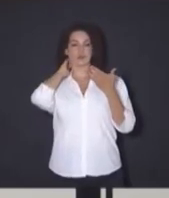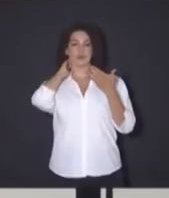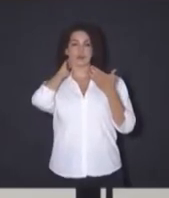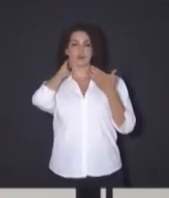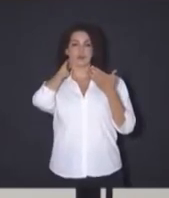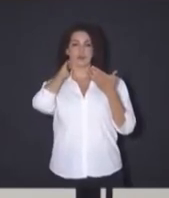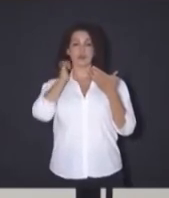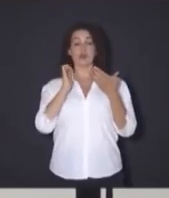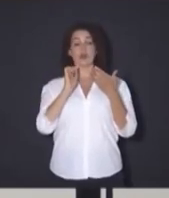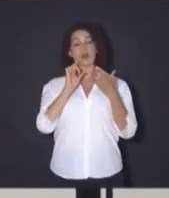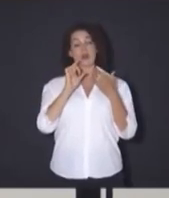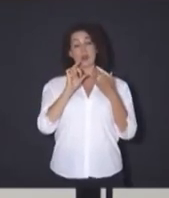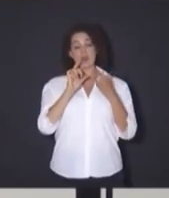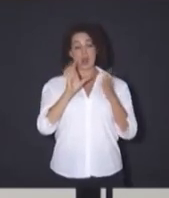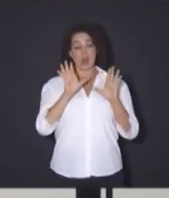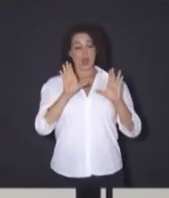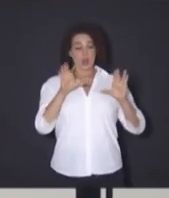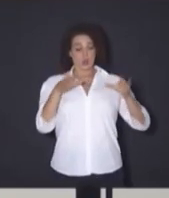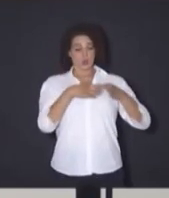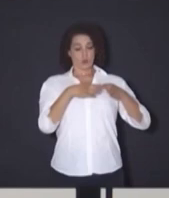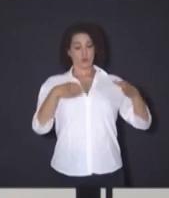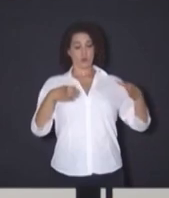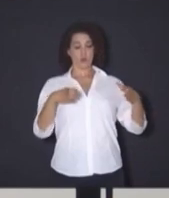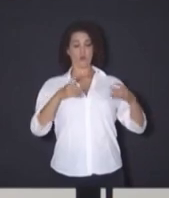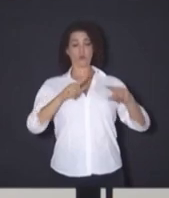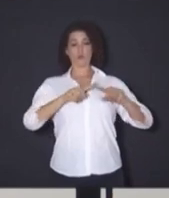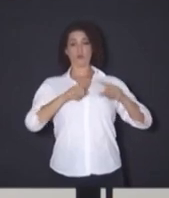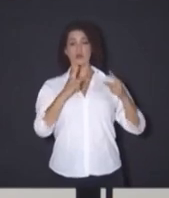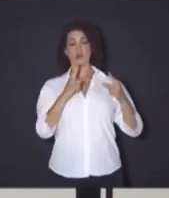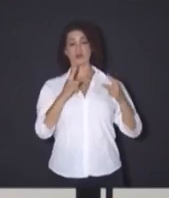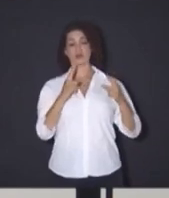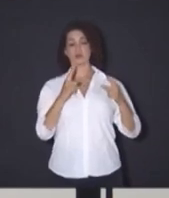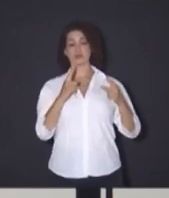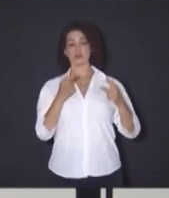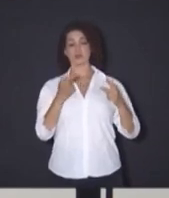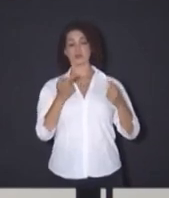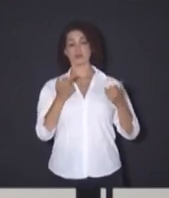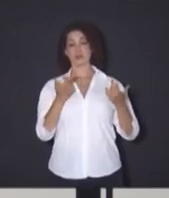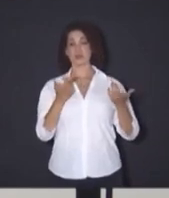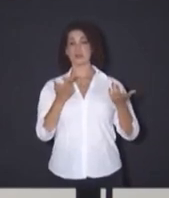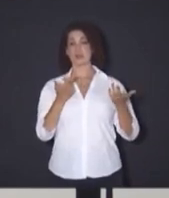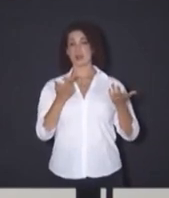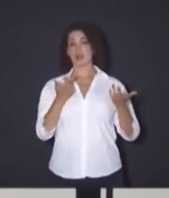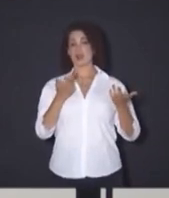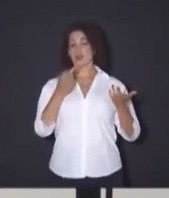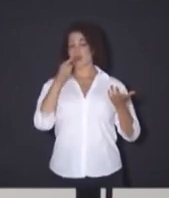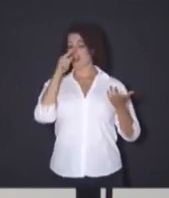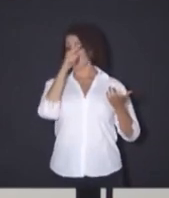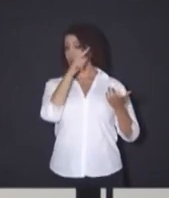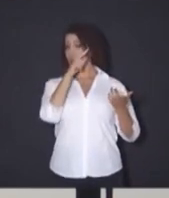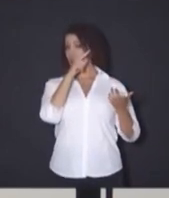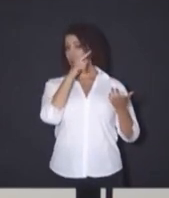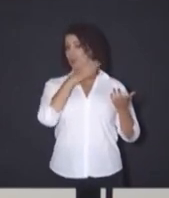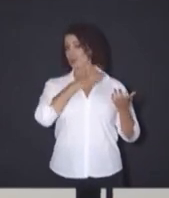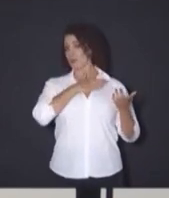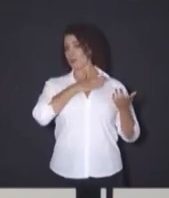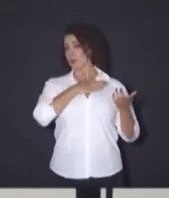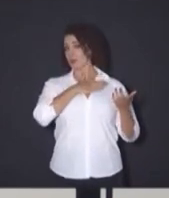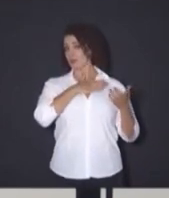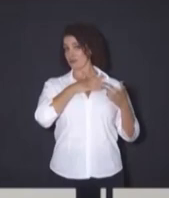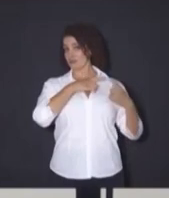né, coletivo, eu realmente, lá no terreiro, já sabe,